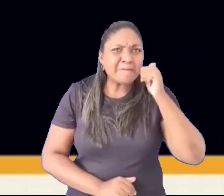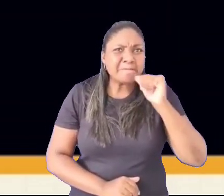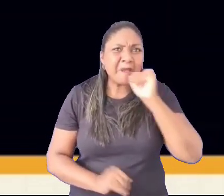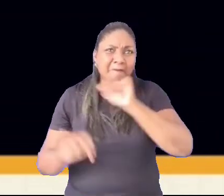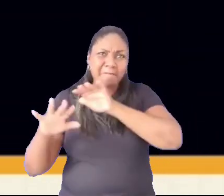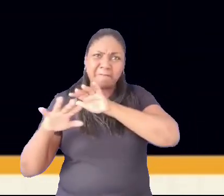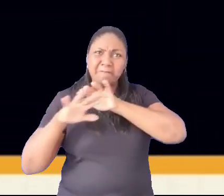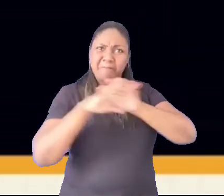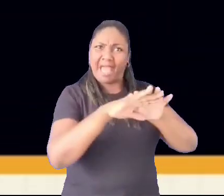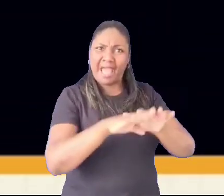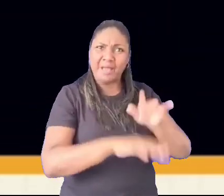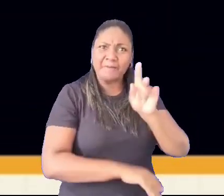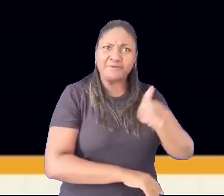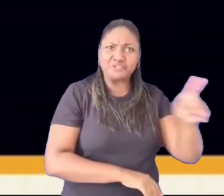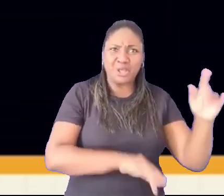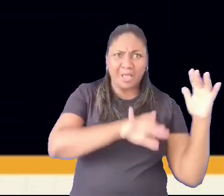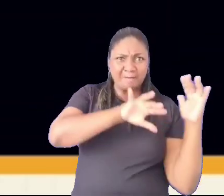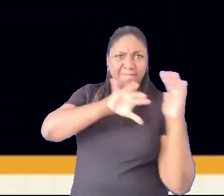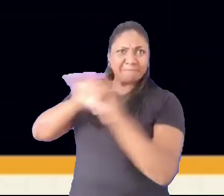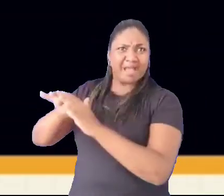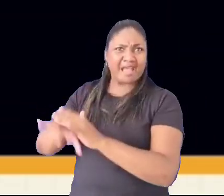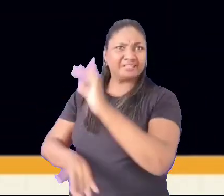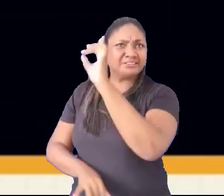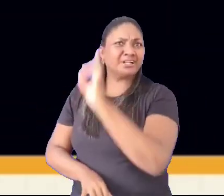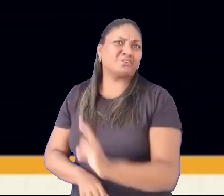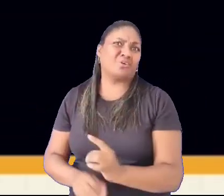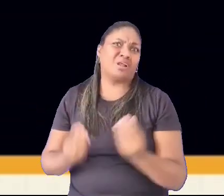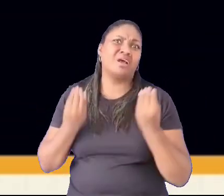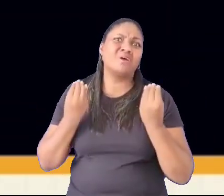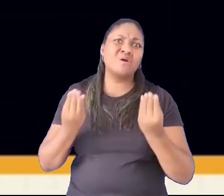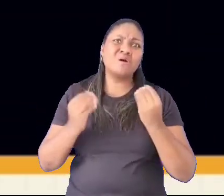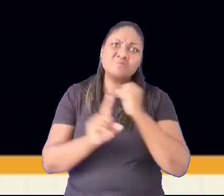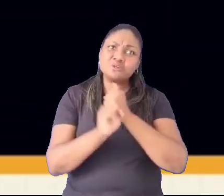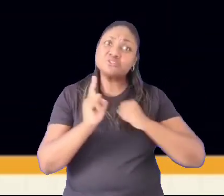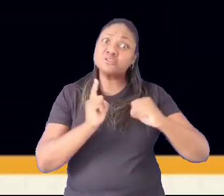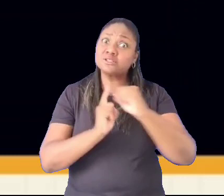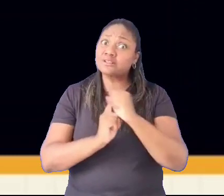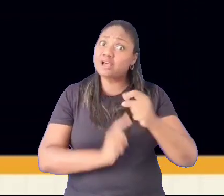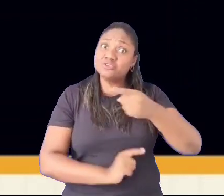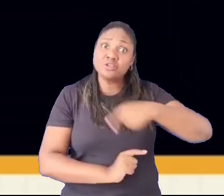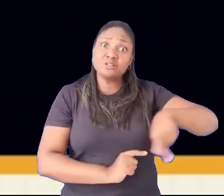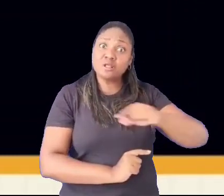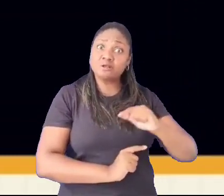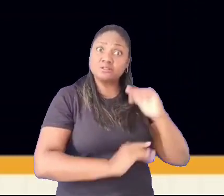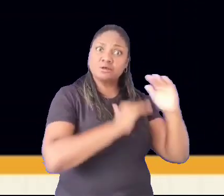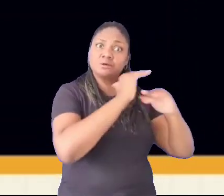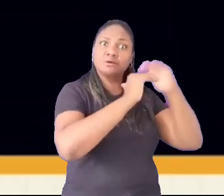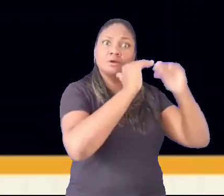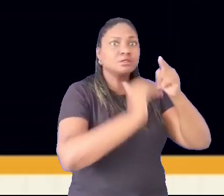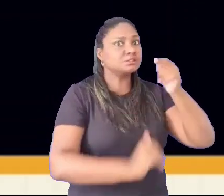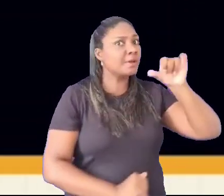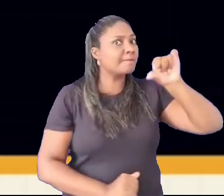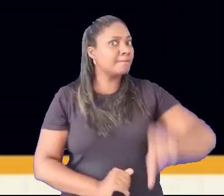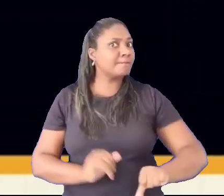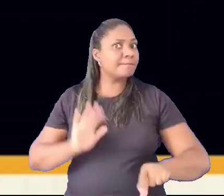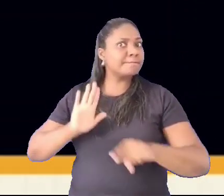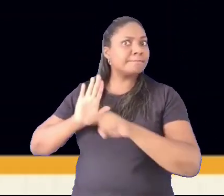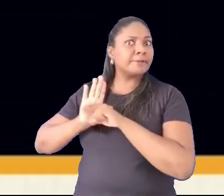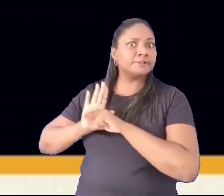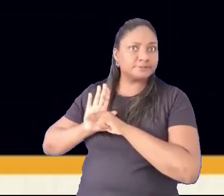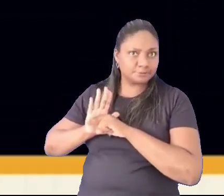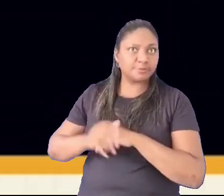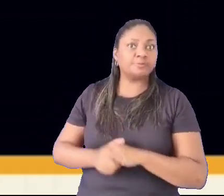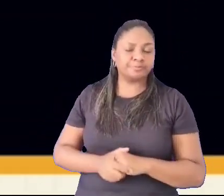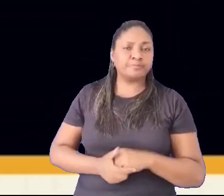professora, ofendendo a diretora da escola, diz muito sobre a sociedade que a gente está construindo. E isso é péssimo. Eu vi